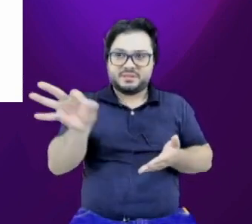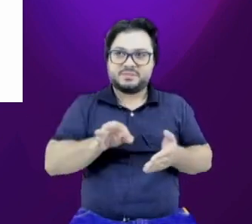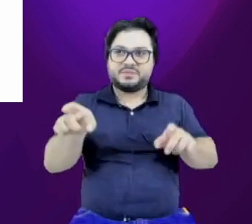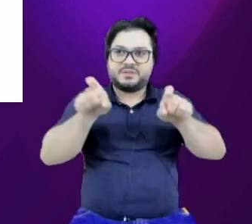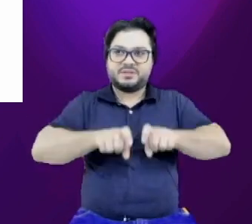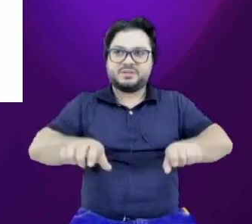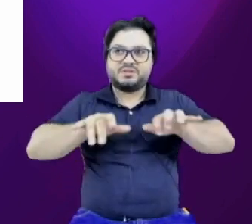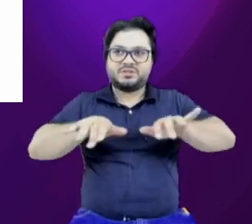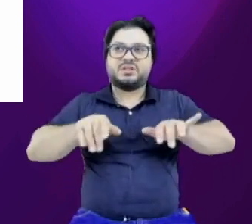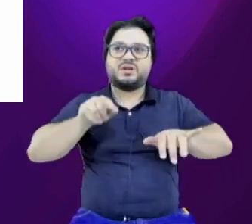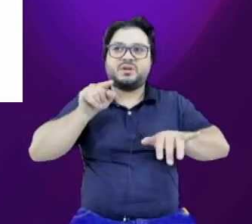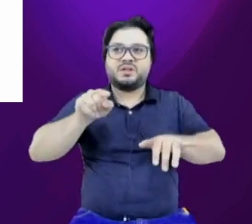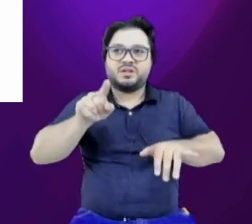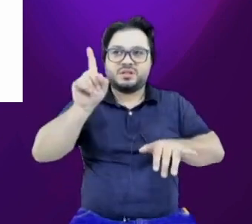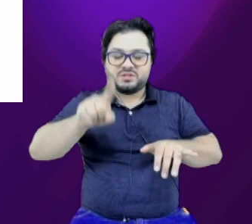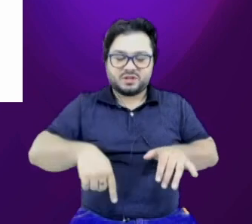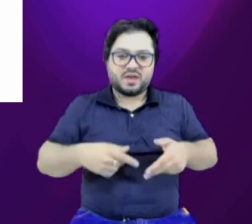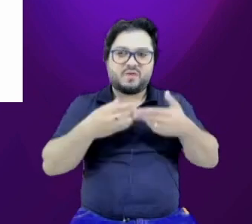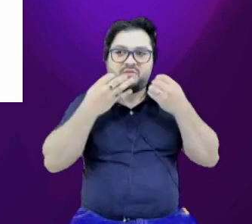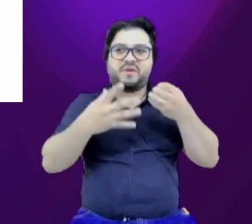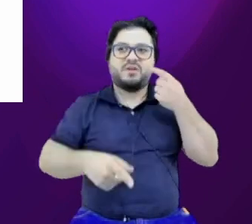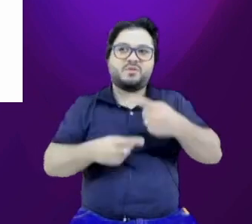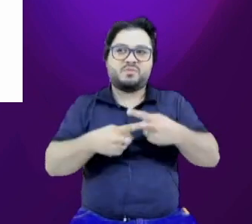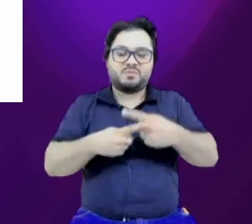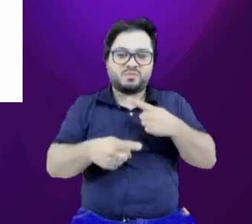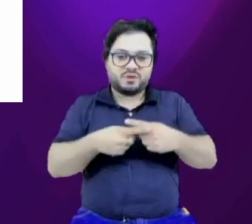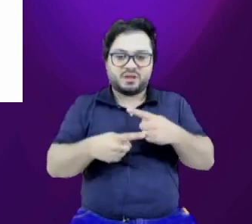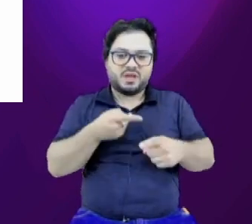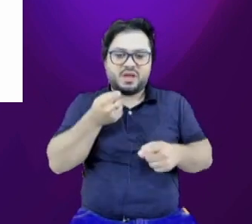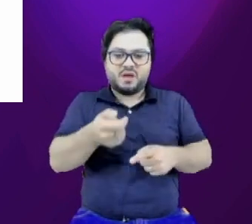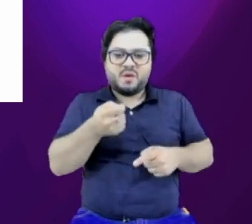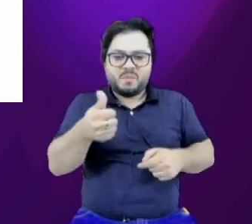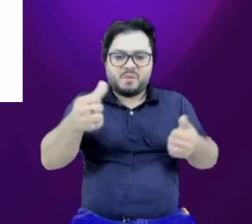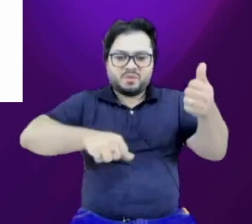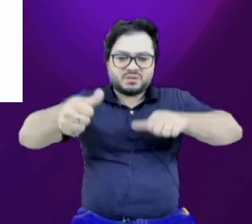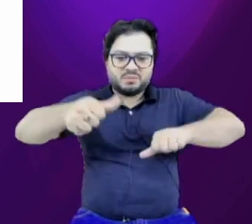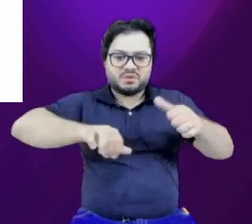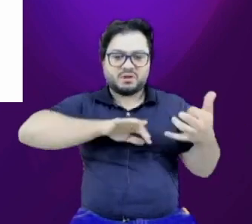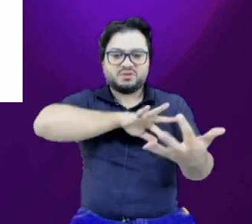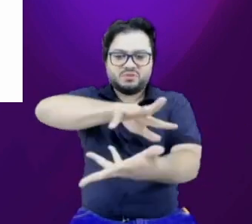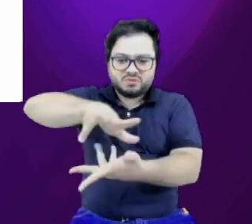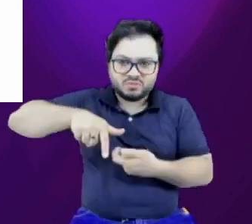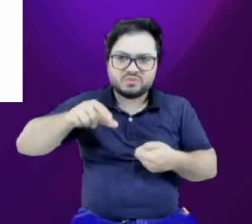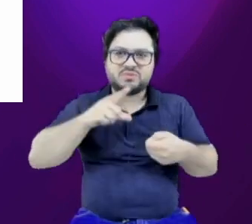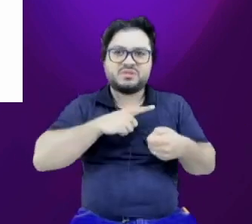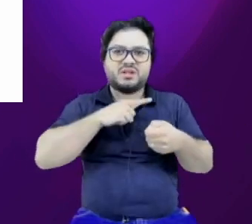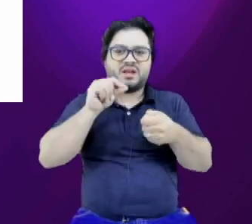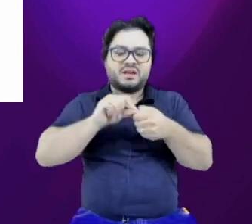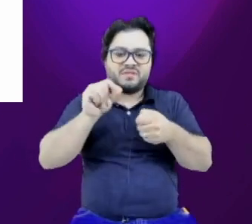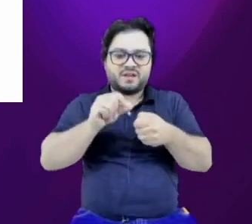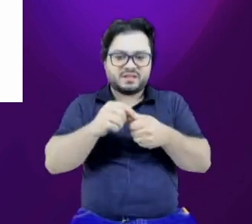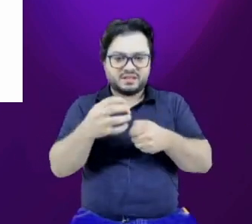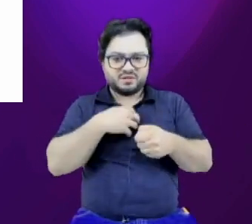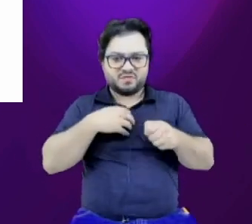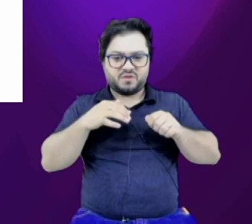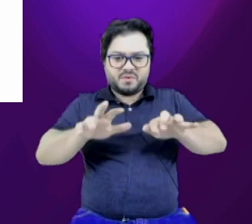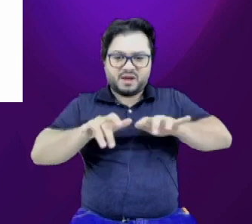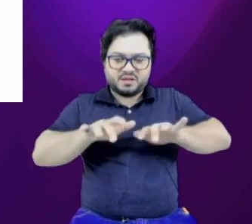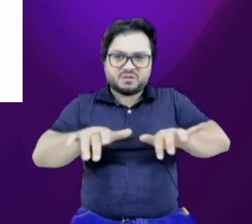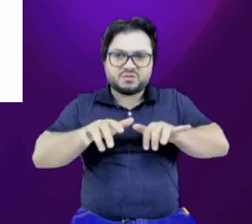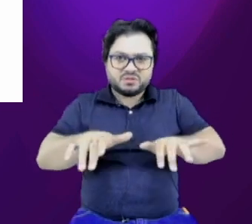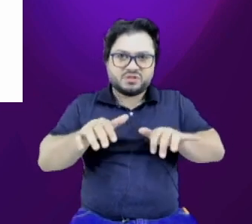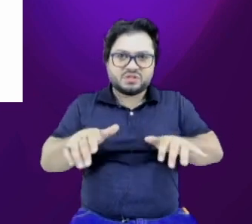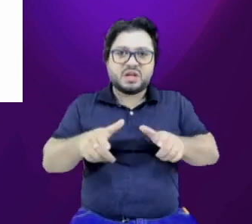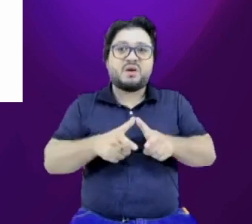Isso é considerado um feito. Por quê? Porque poucos laboratórios no mundo estão fazendo um formato digital. E